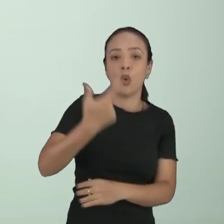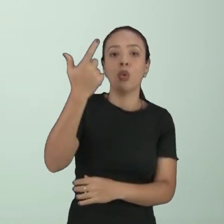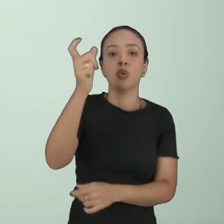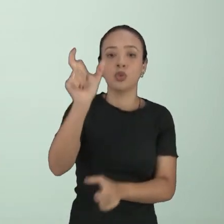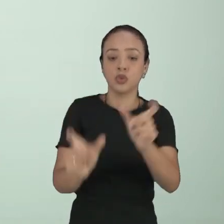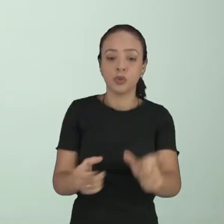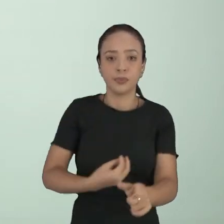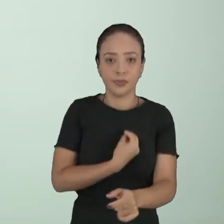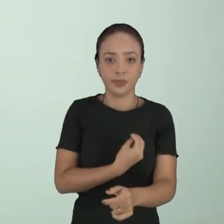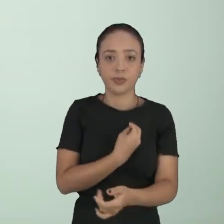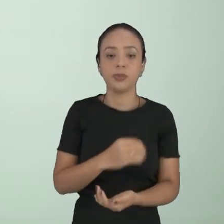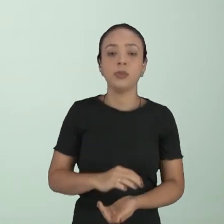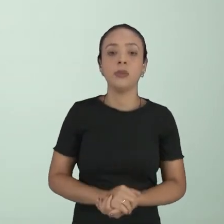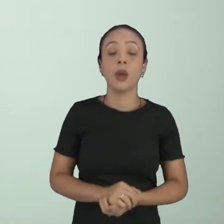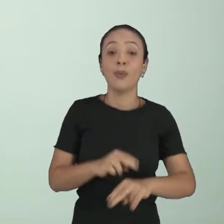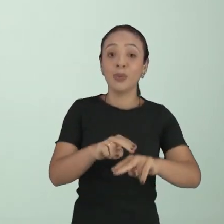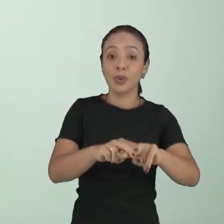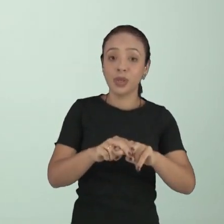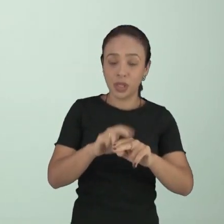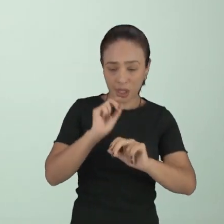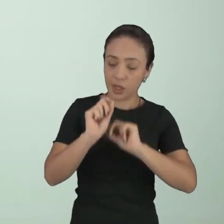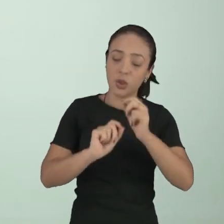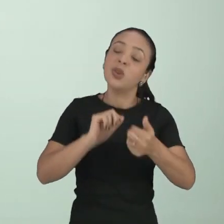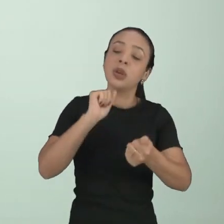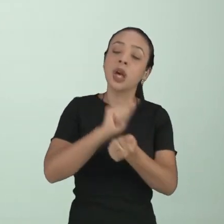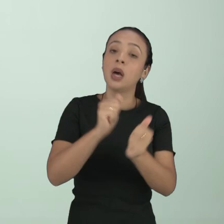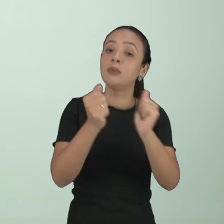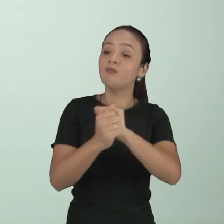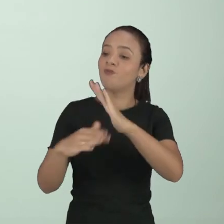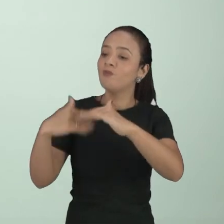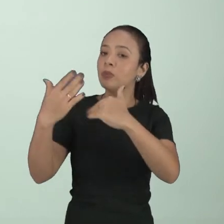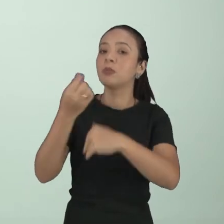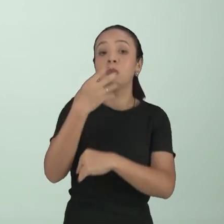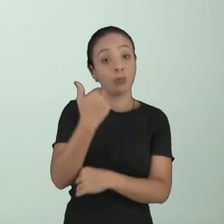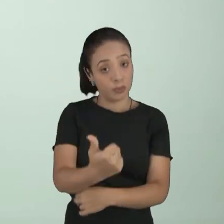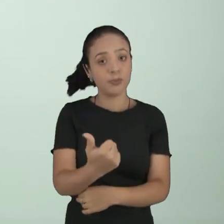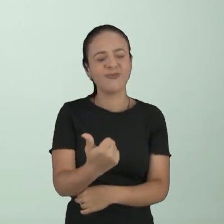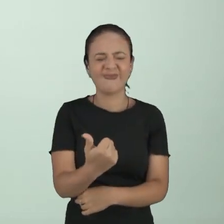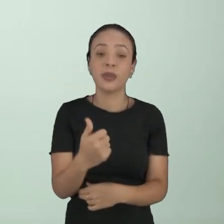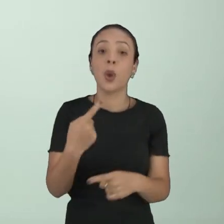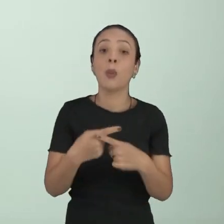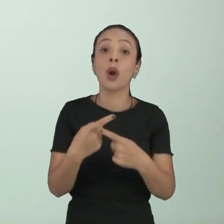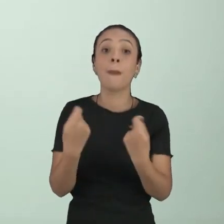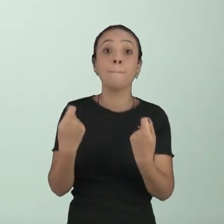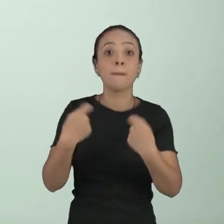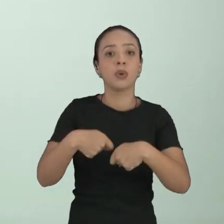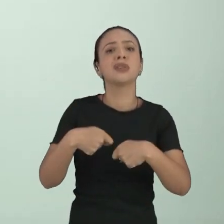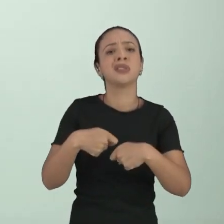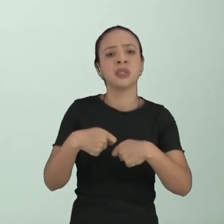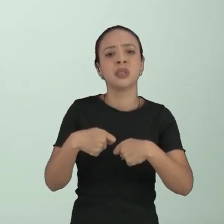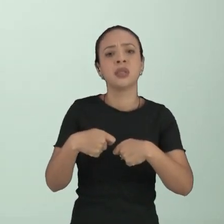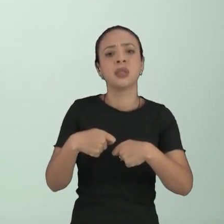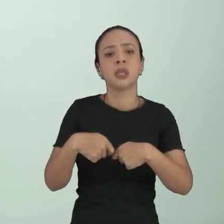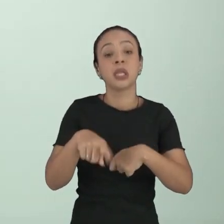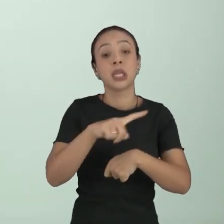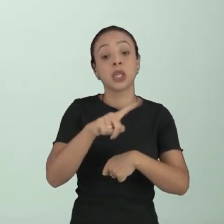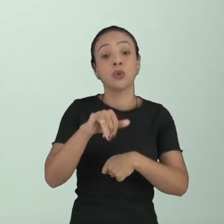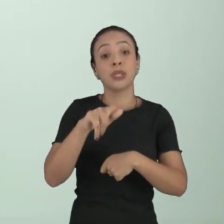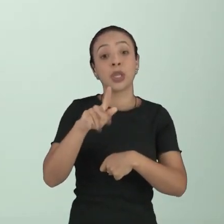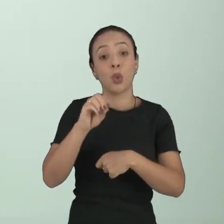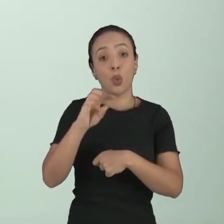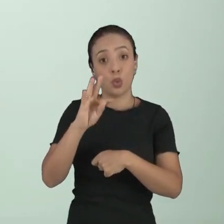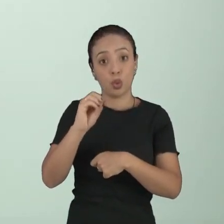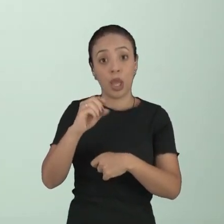a fecundação interna ela é uma adaptação evolutiva favorável, tá? E ela permite que o zigoto tenha